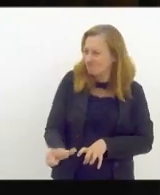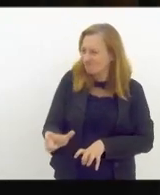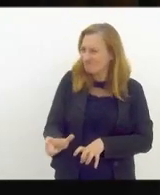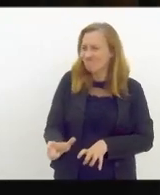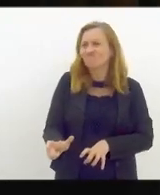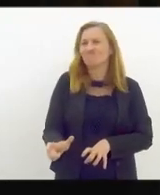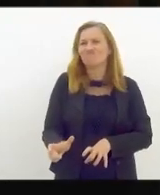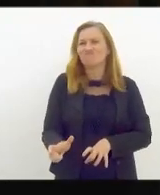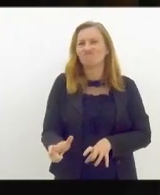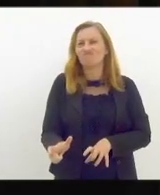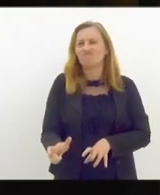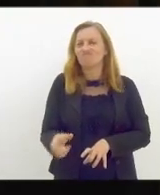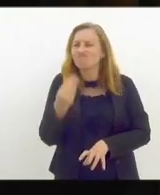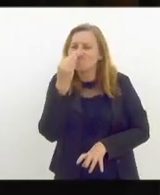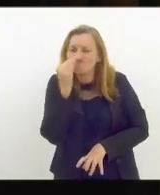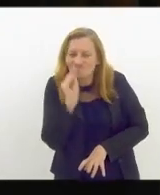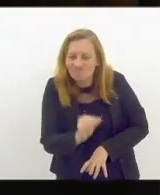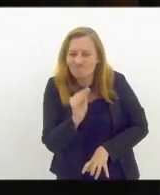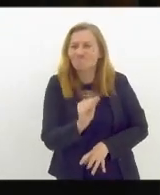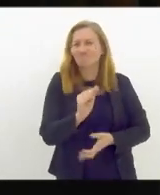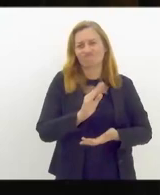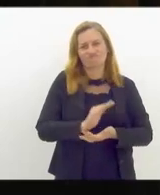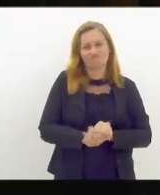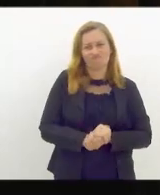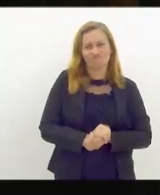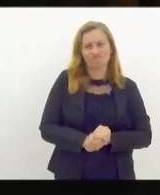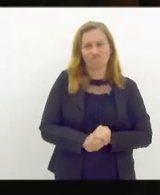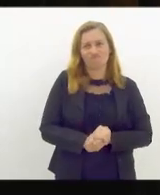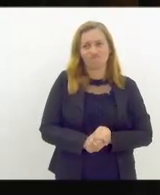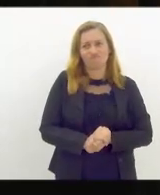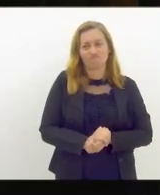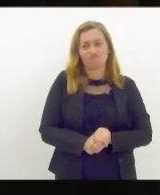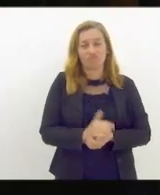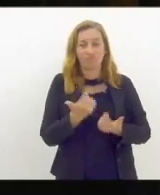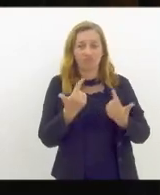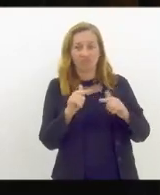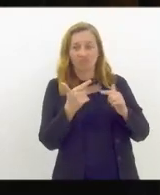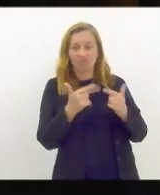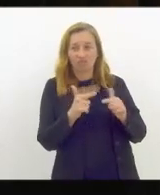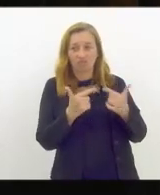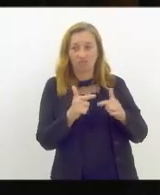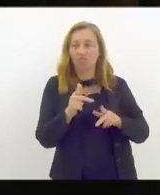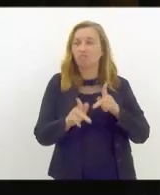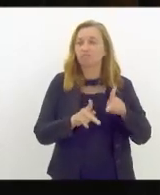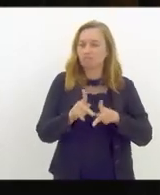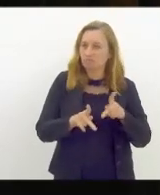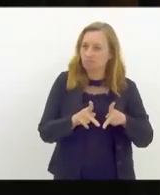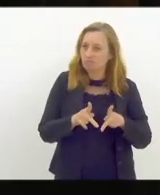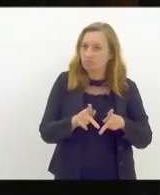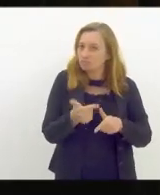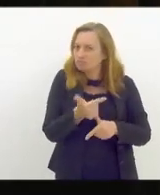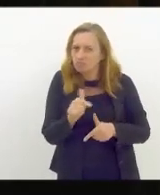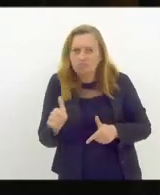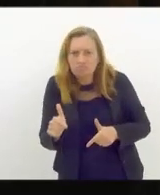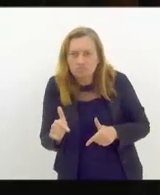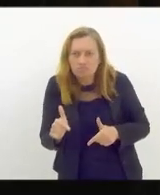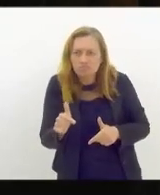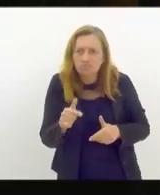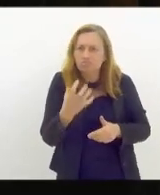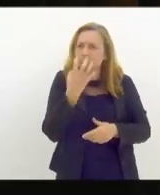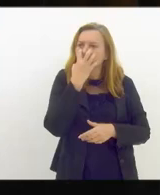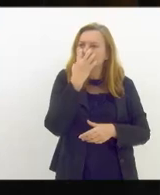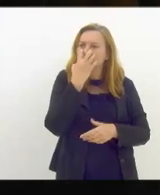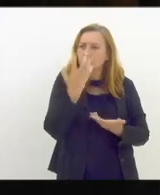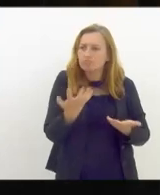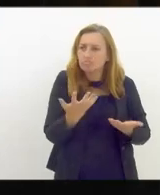que ignorou e que fez chacota com a população que não tinha respiradores